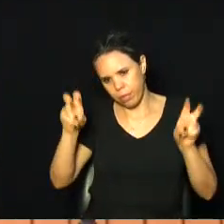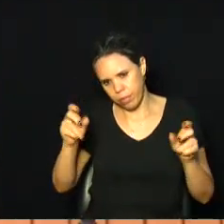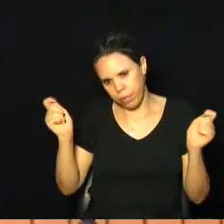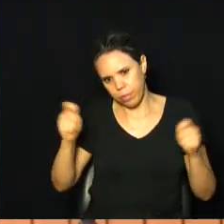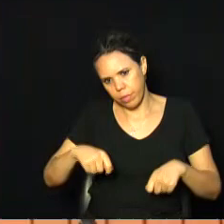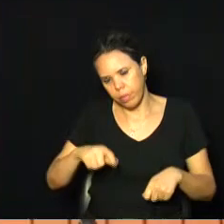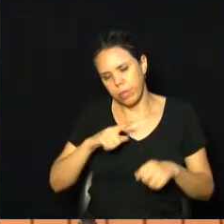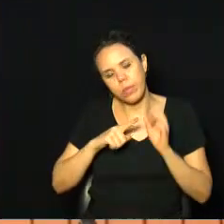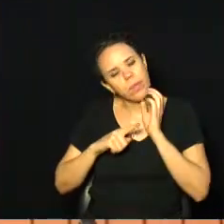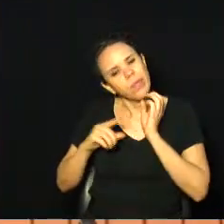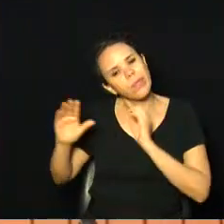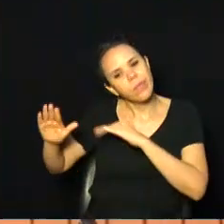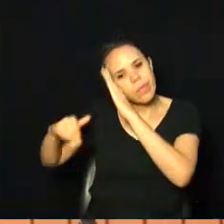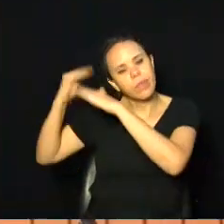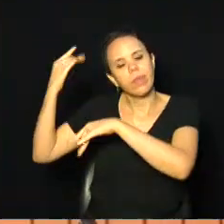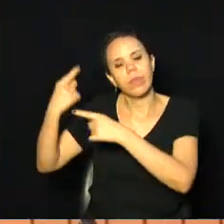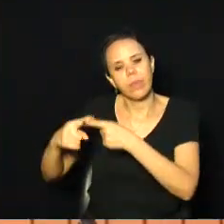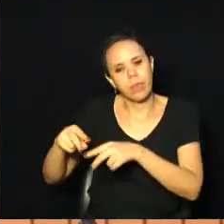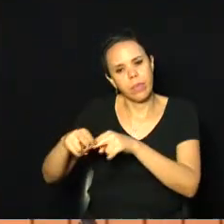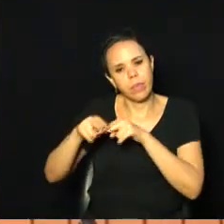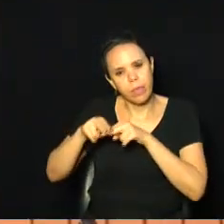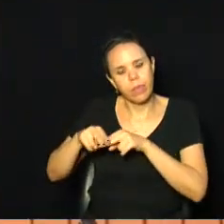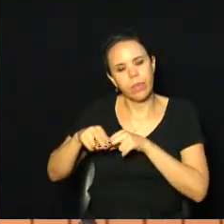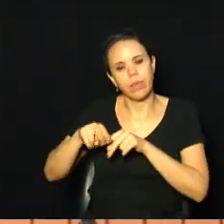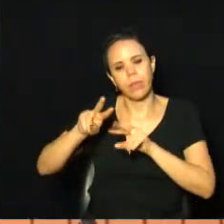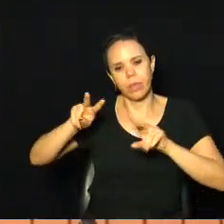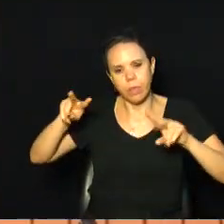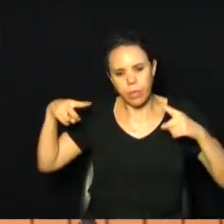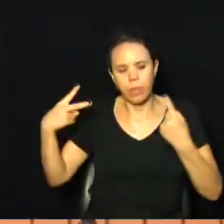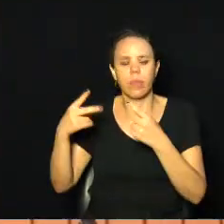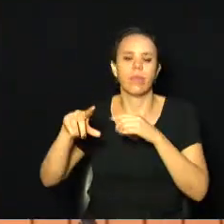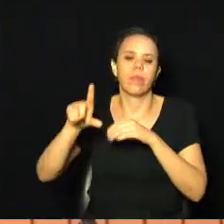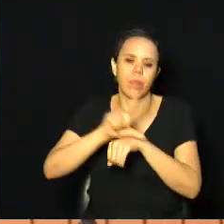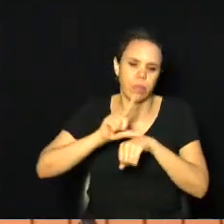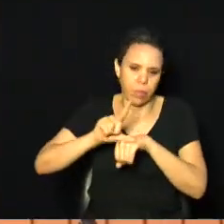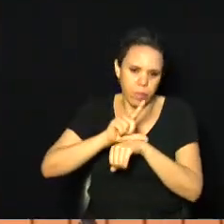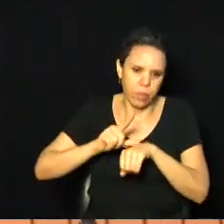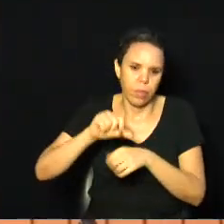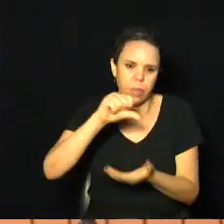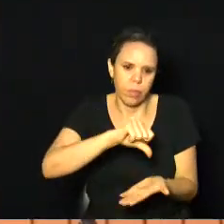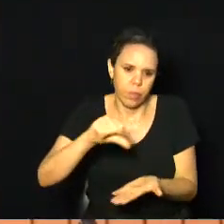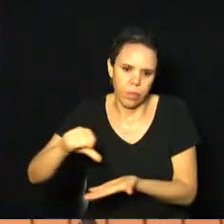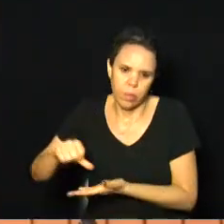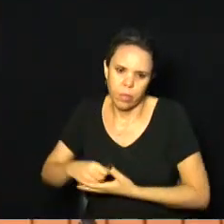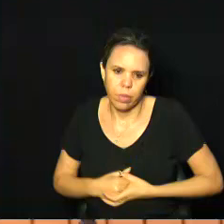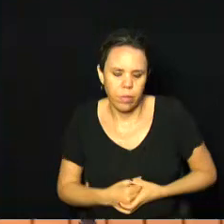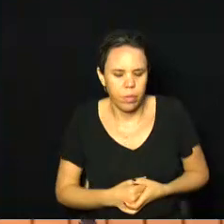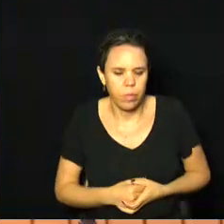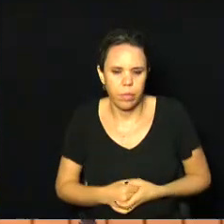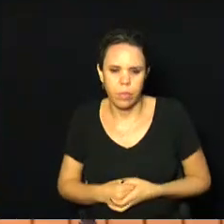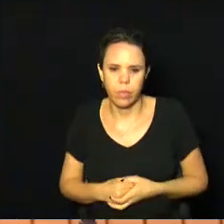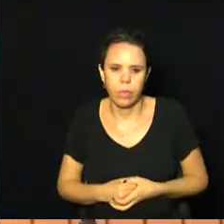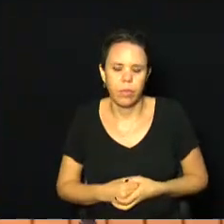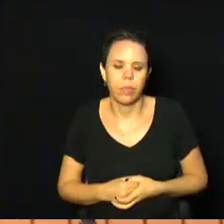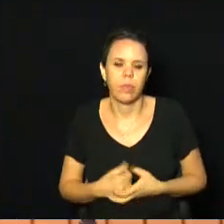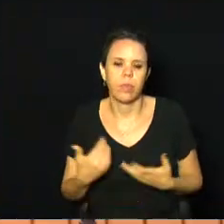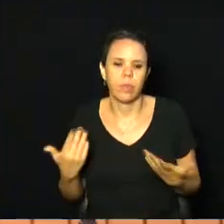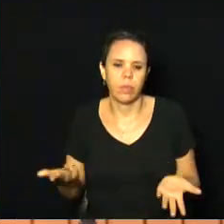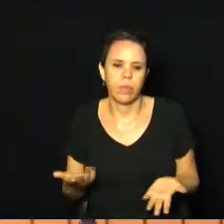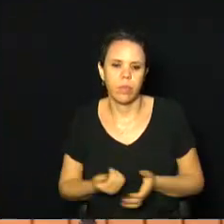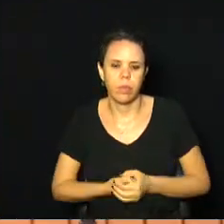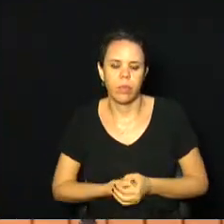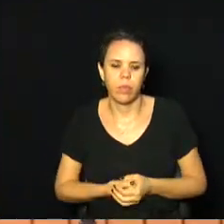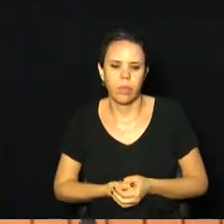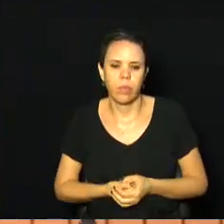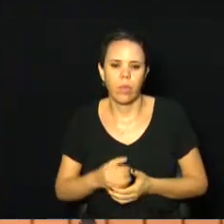poderia também desenvolver, porque envolve aspectos de legislação local, né? Então, mas sem